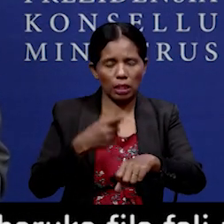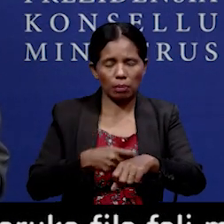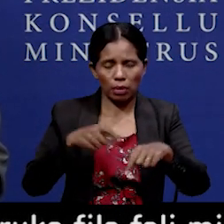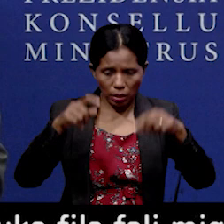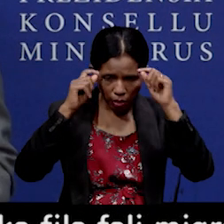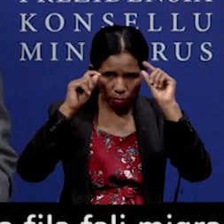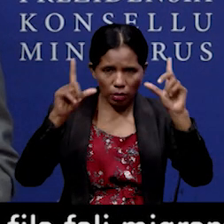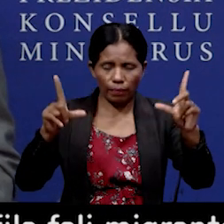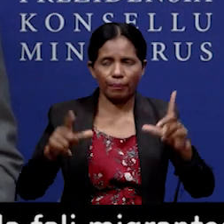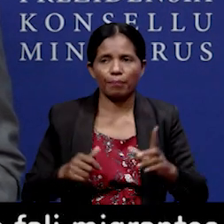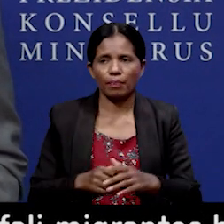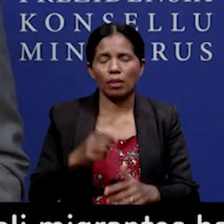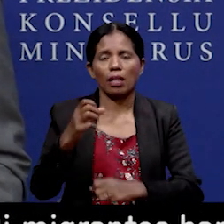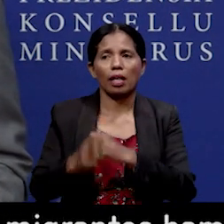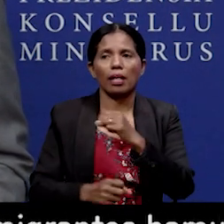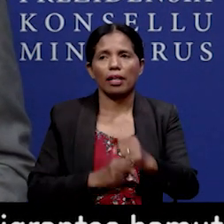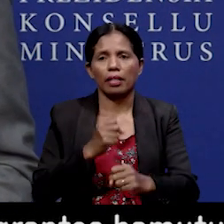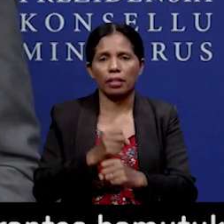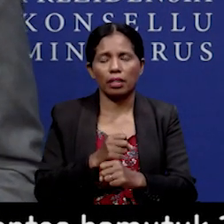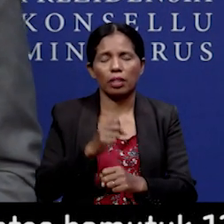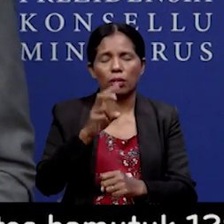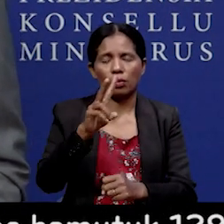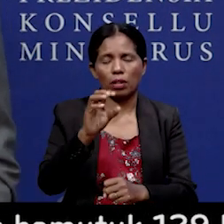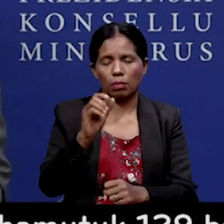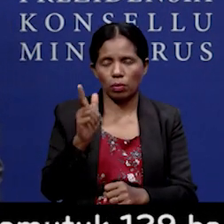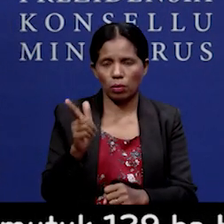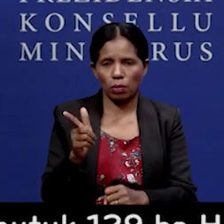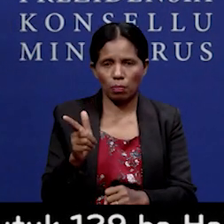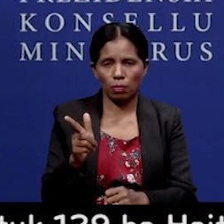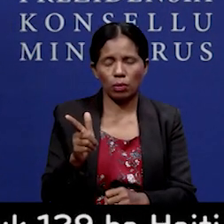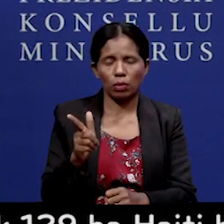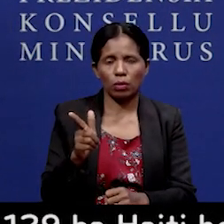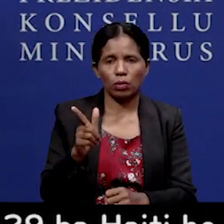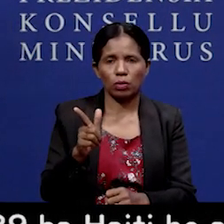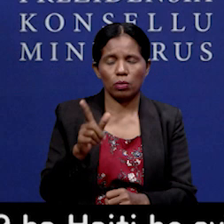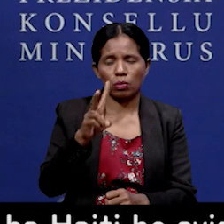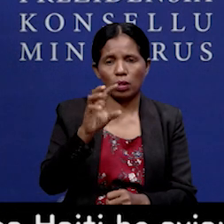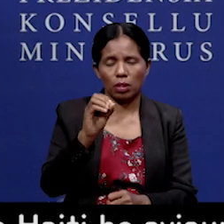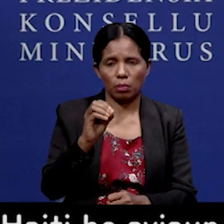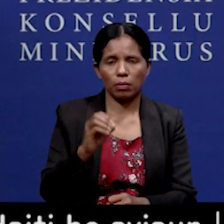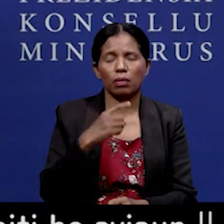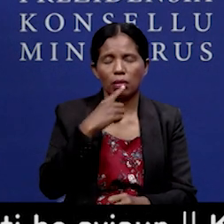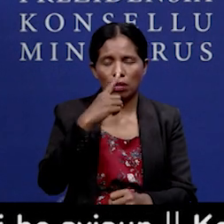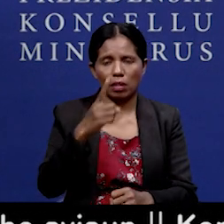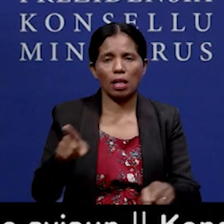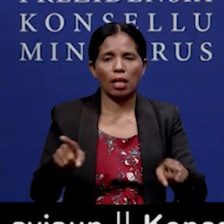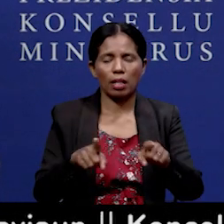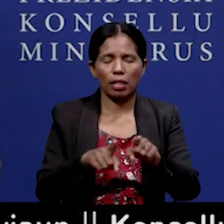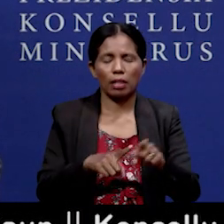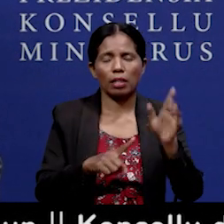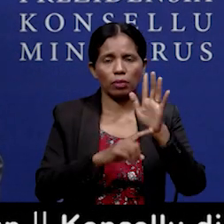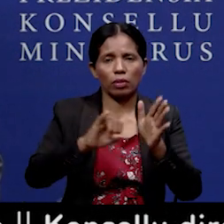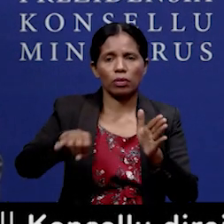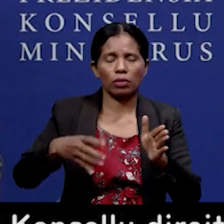Ninian. Ia tinan 2000, nia simu prêmio Rory Peck Award, num dar homenagem